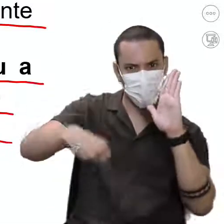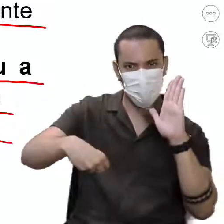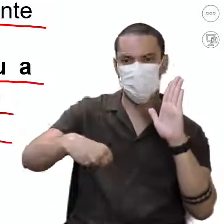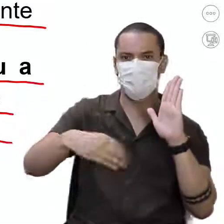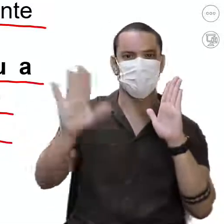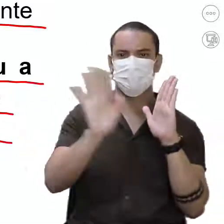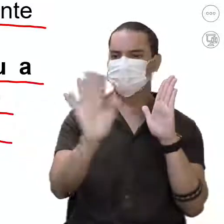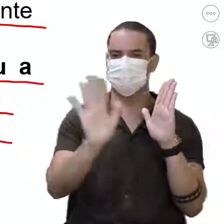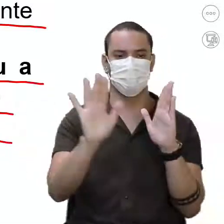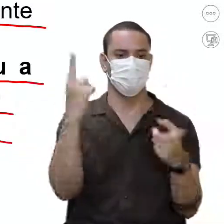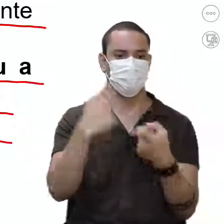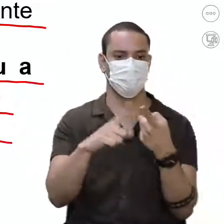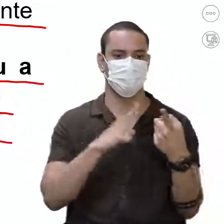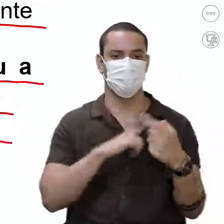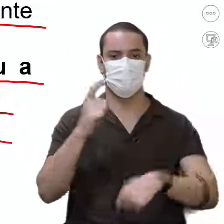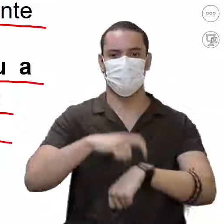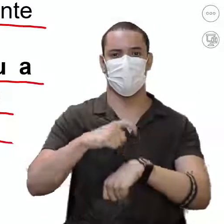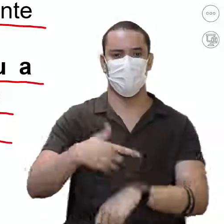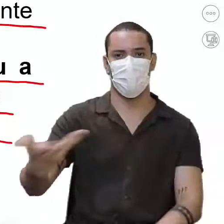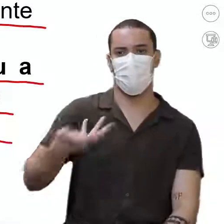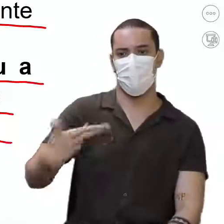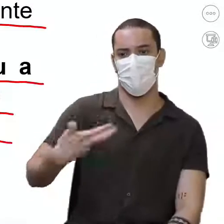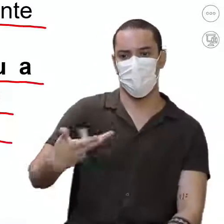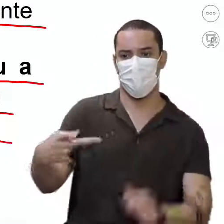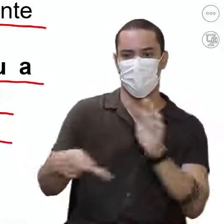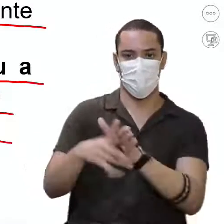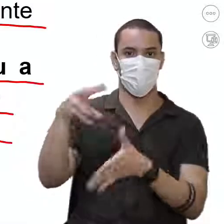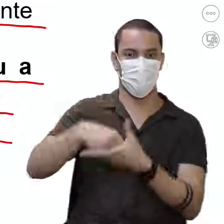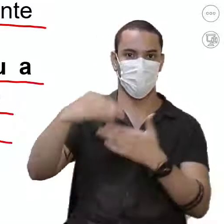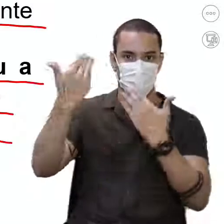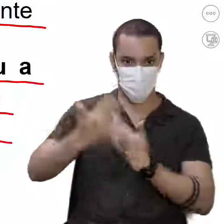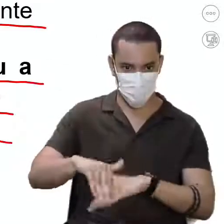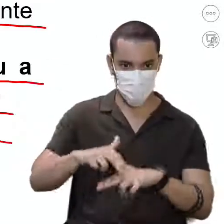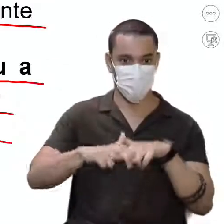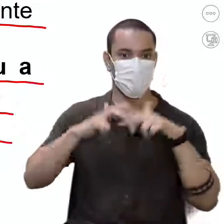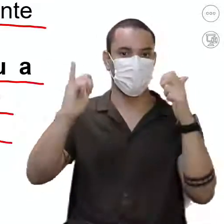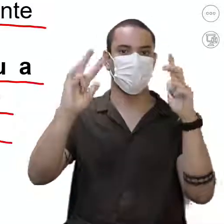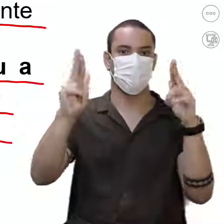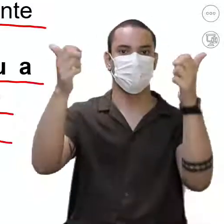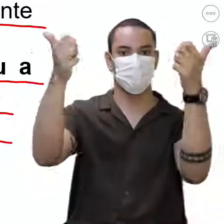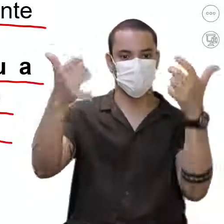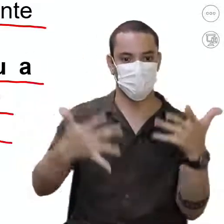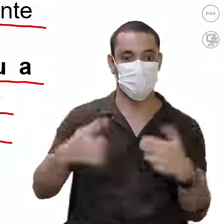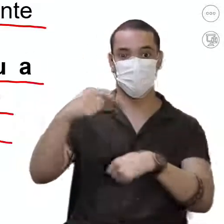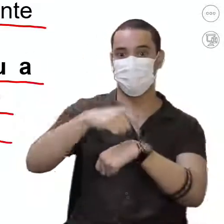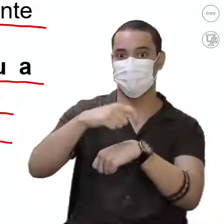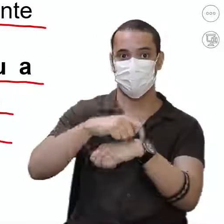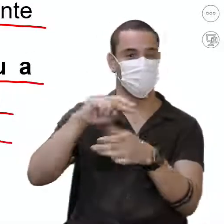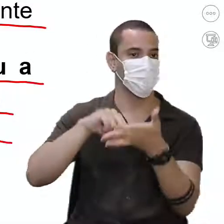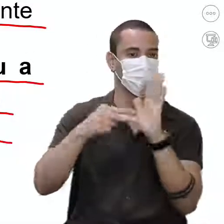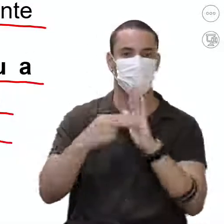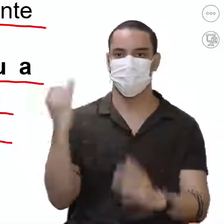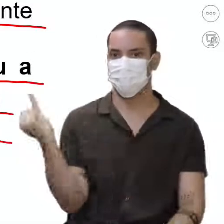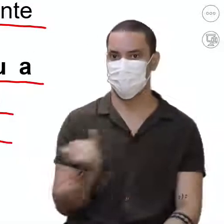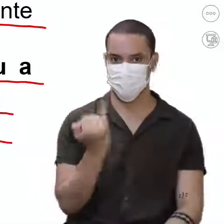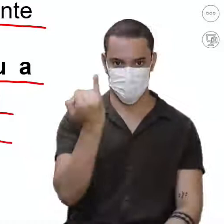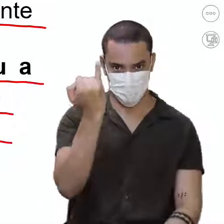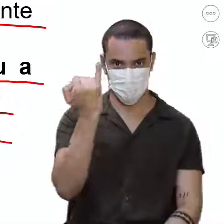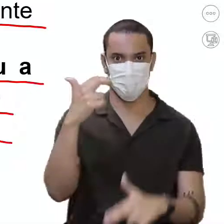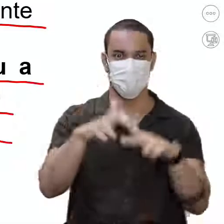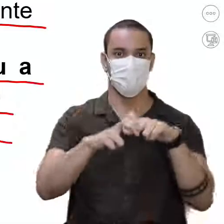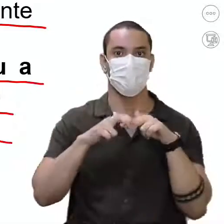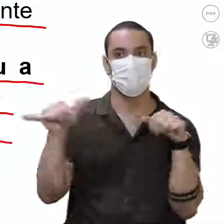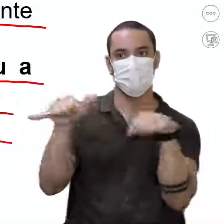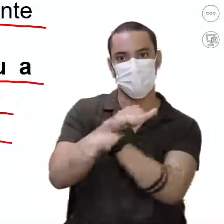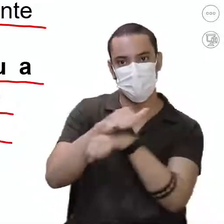texto, ganhando muito tempo na prova. E como eu falei para vocês, tempo é muito importante.